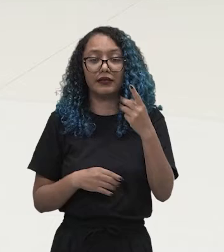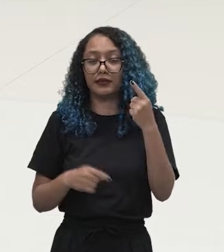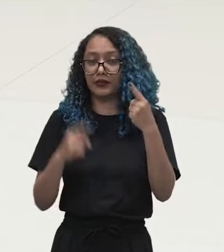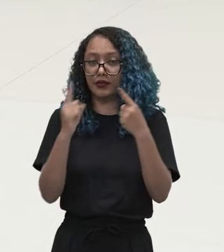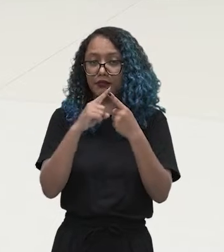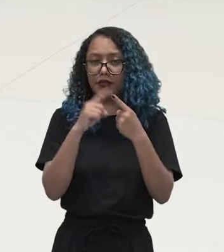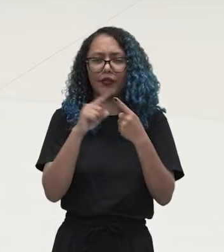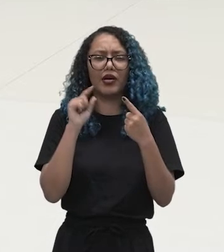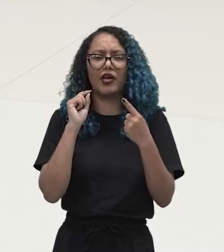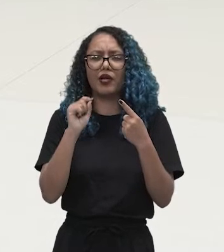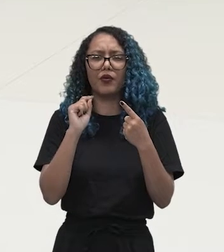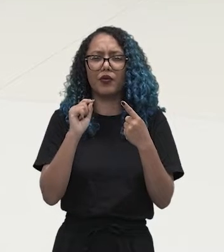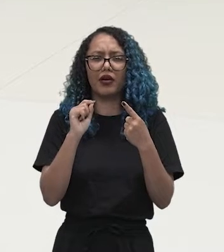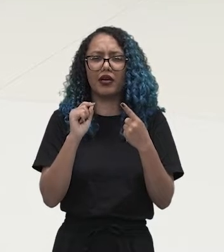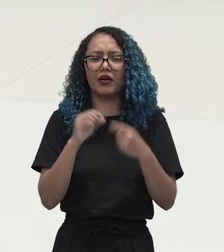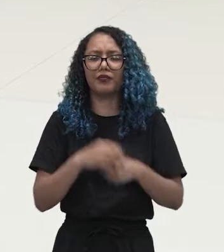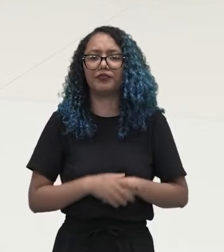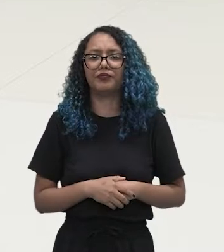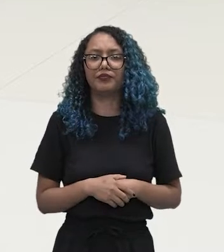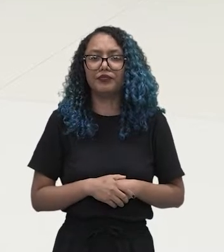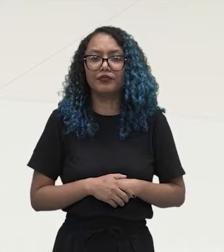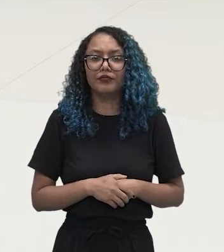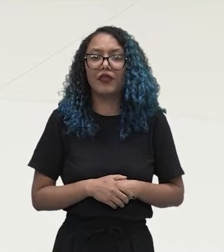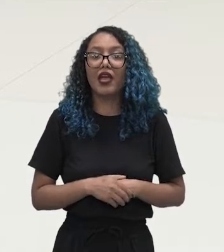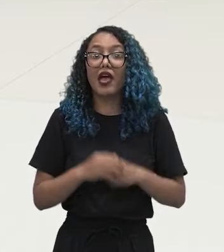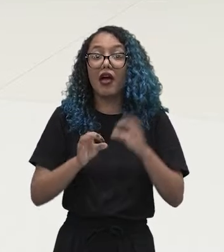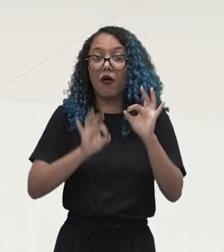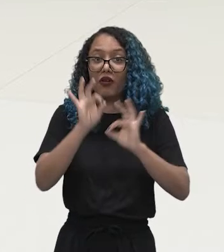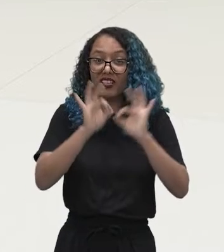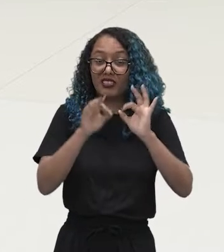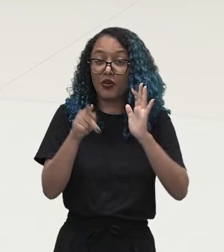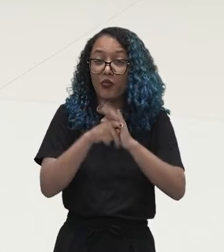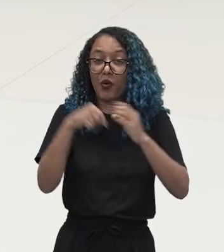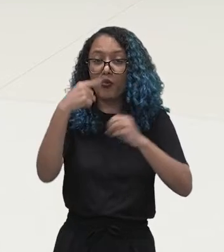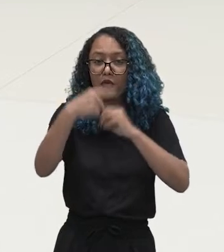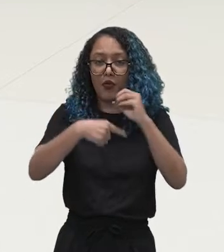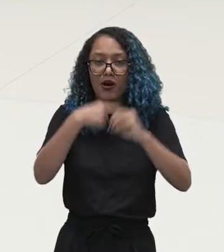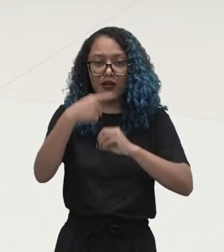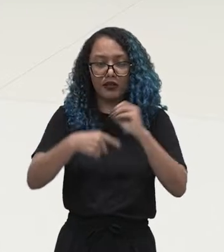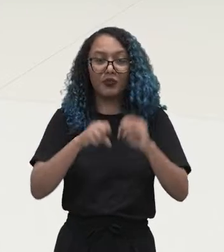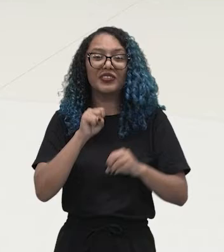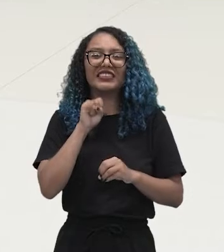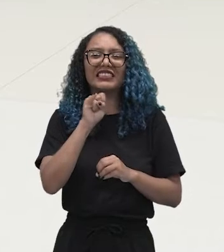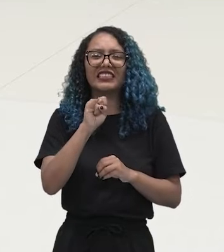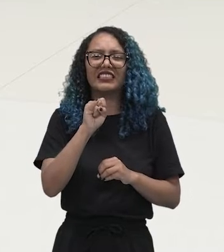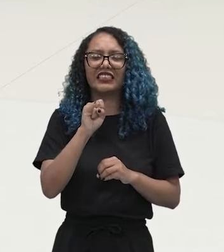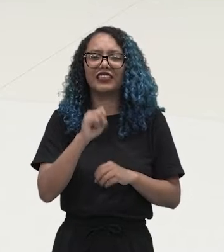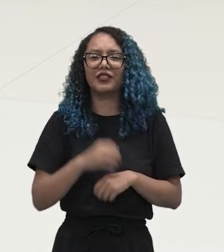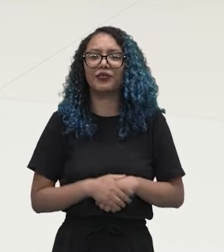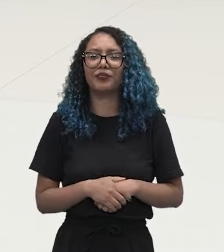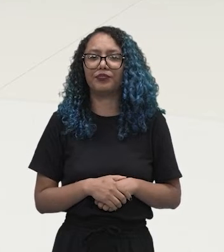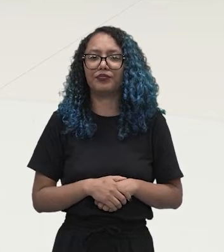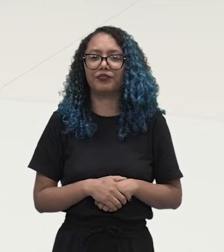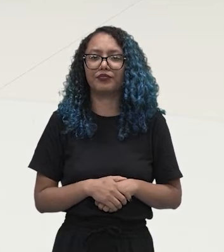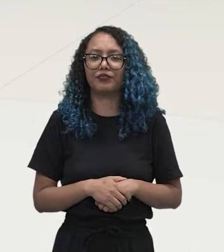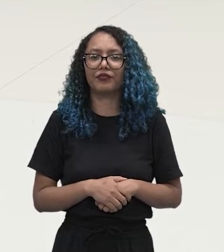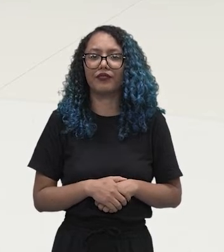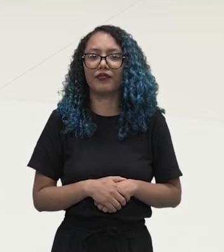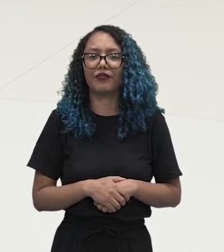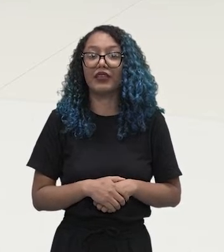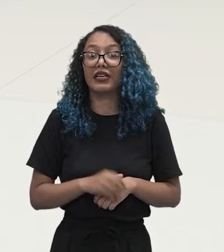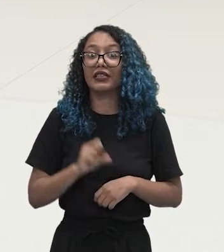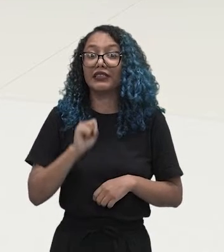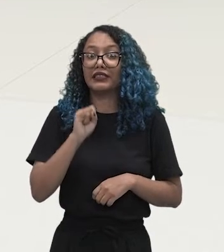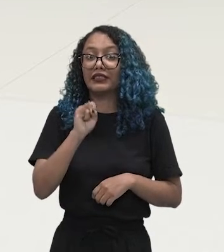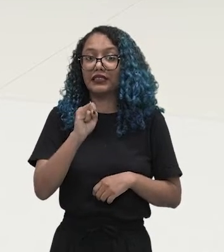de acordo com a disposição dos átomos. Se a cadeia ela só tem duas extremidades livres, ela é chamada